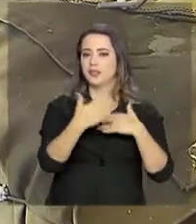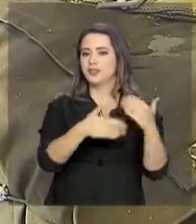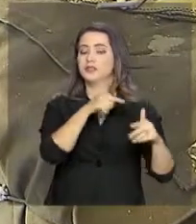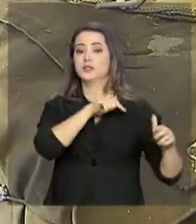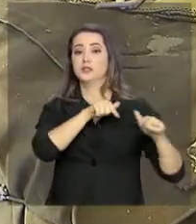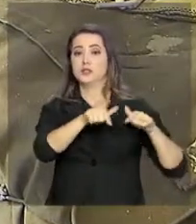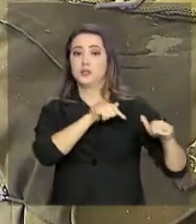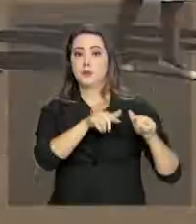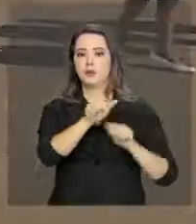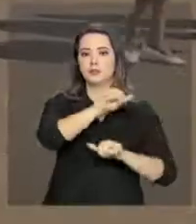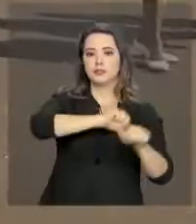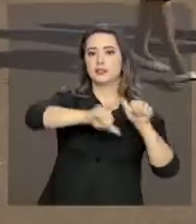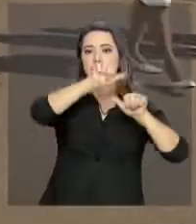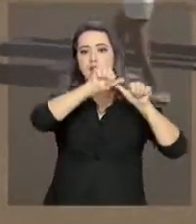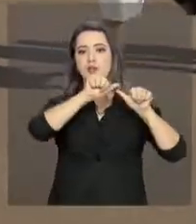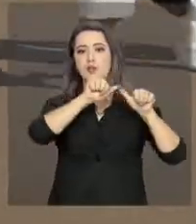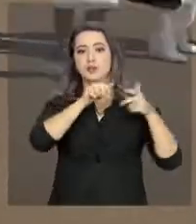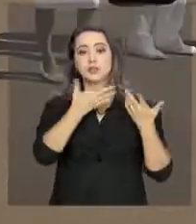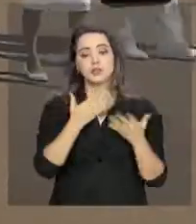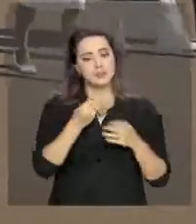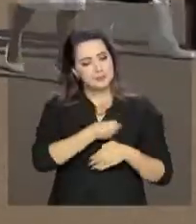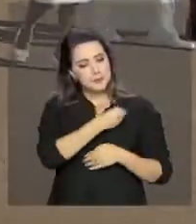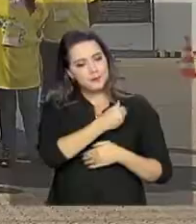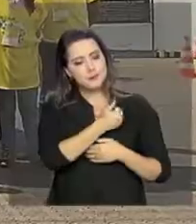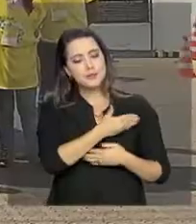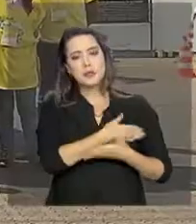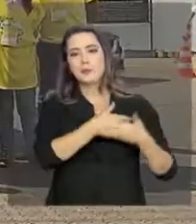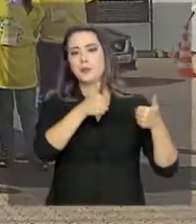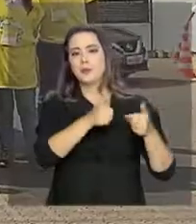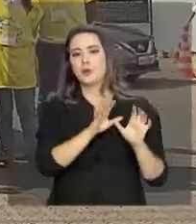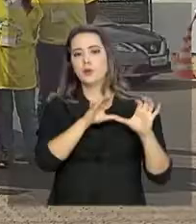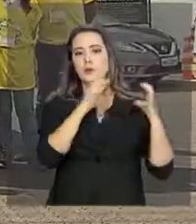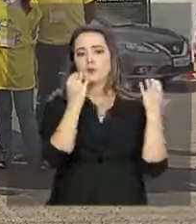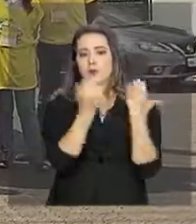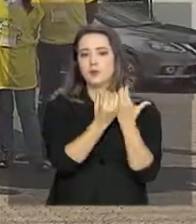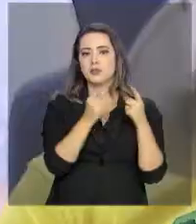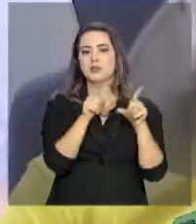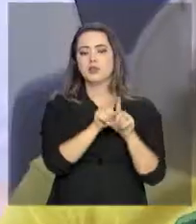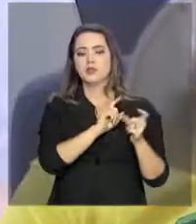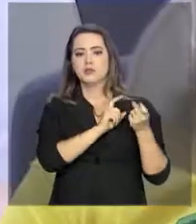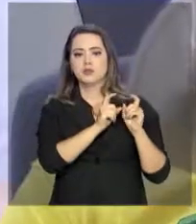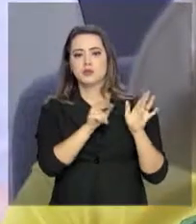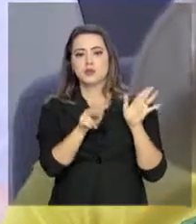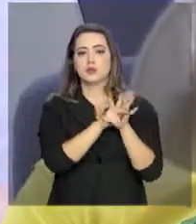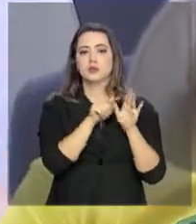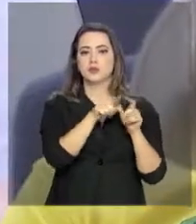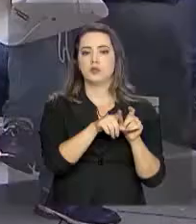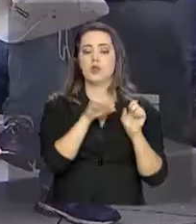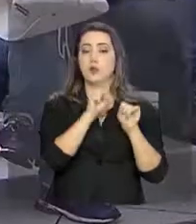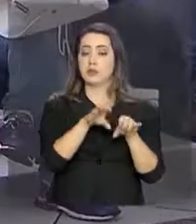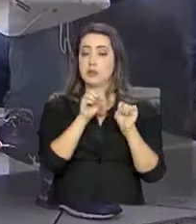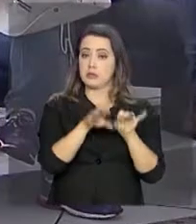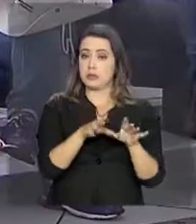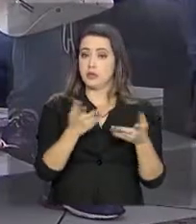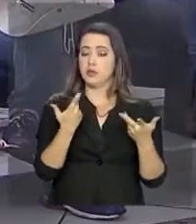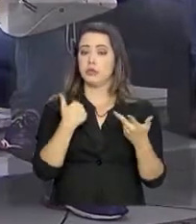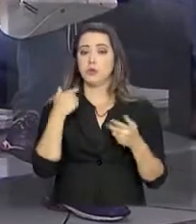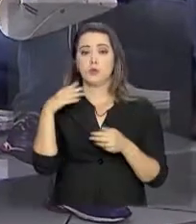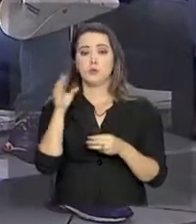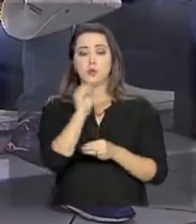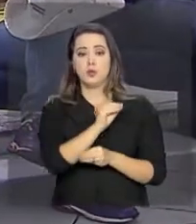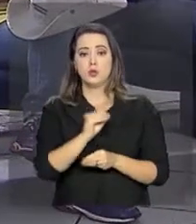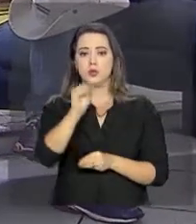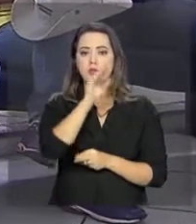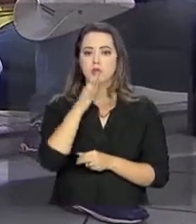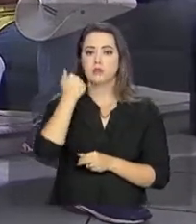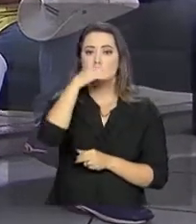ações transformadoras e duradouras para a população e a administração local, por meio de oficinas e atendimentos nas